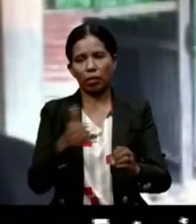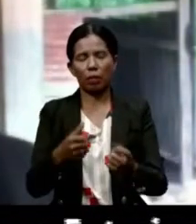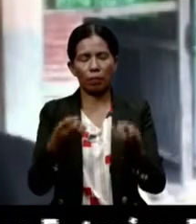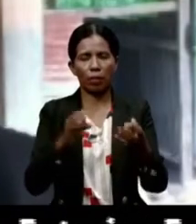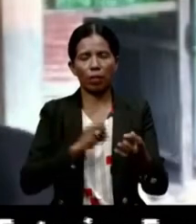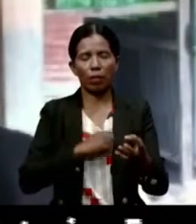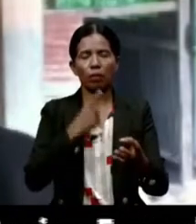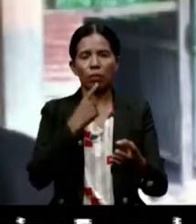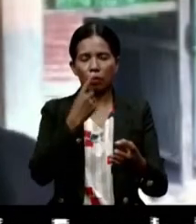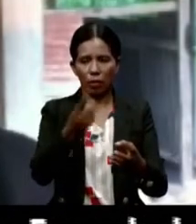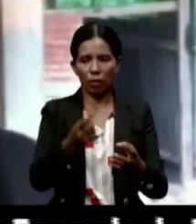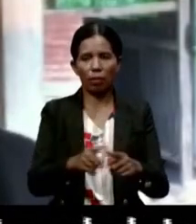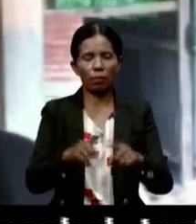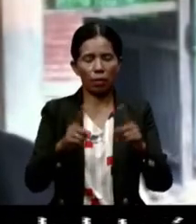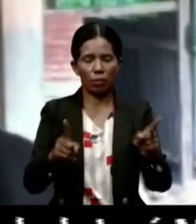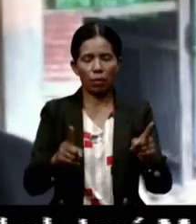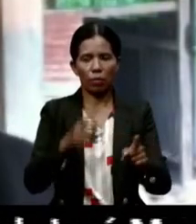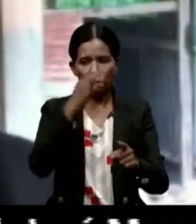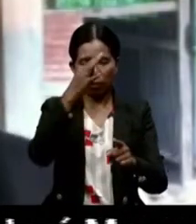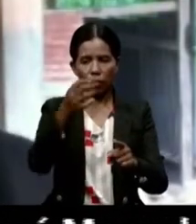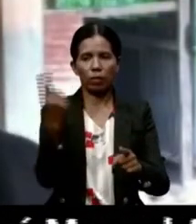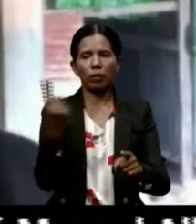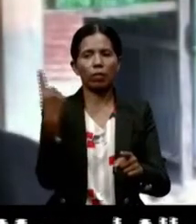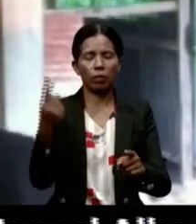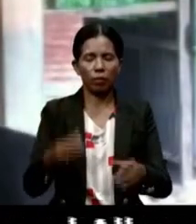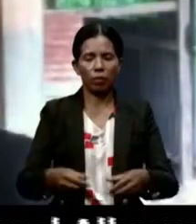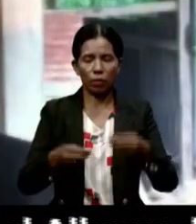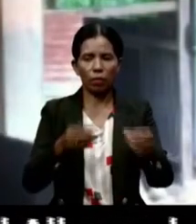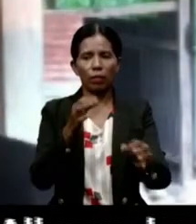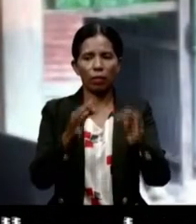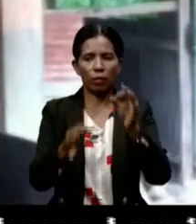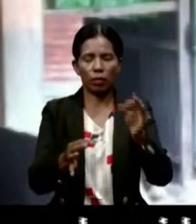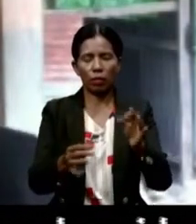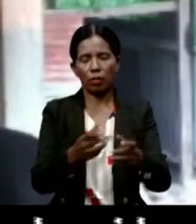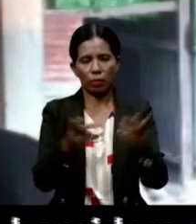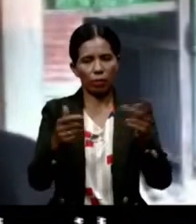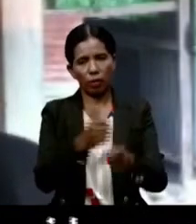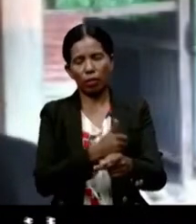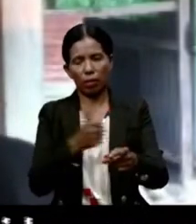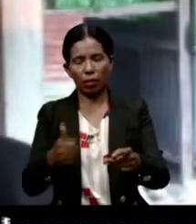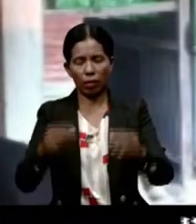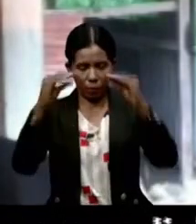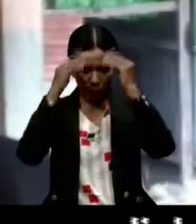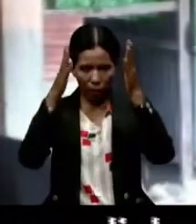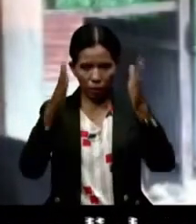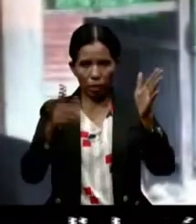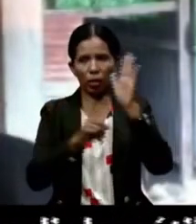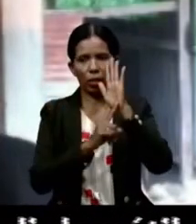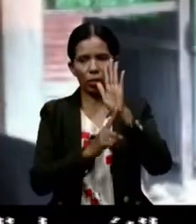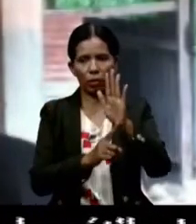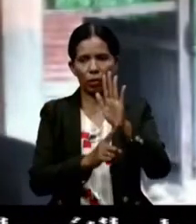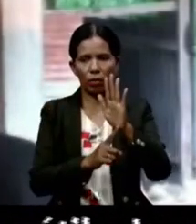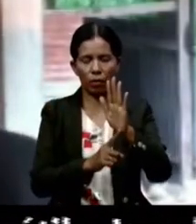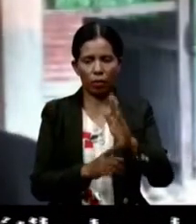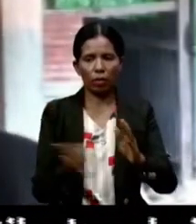que me beava tu rato, mas bem espera, se não fati por solução, cari que condições ruma, né? Bem, manuri sira baja todo e já será. A